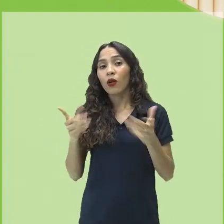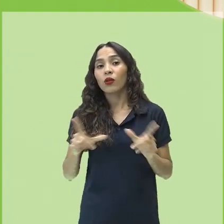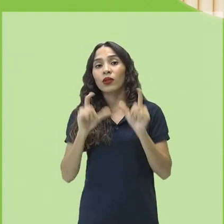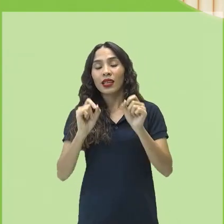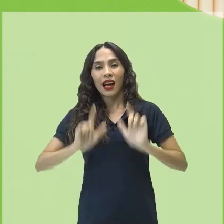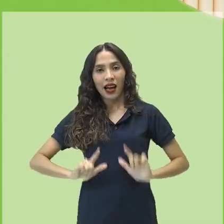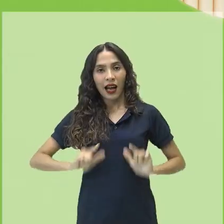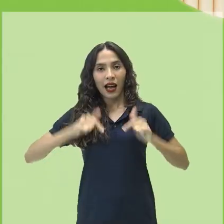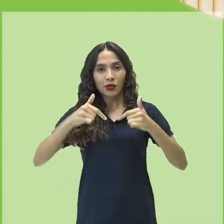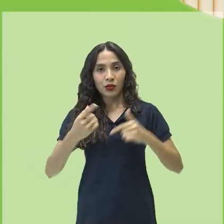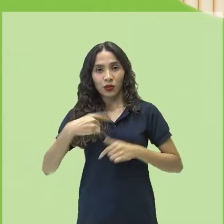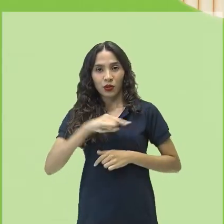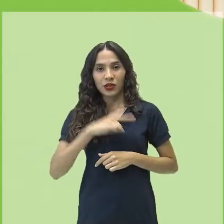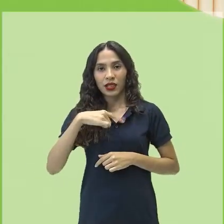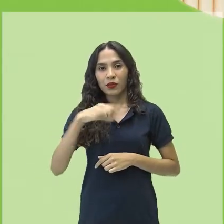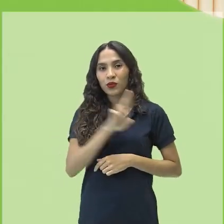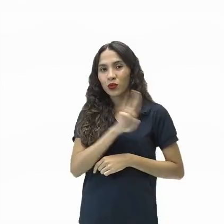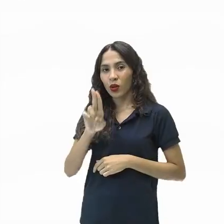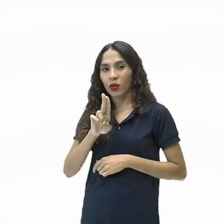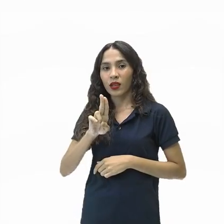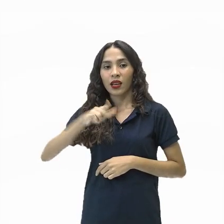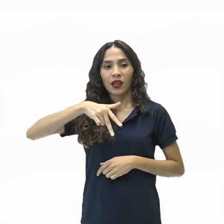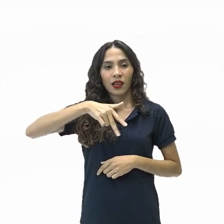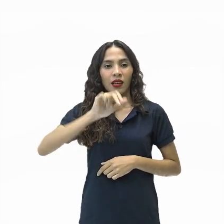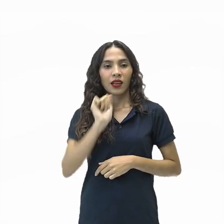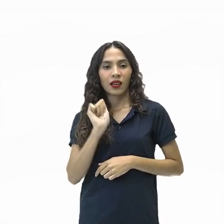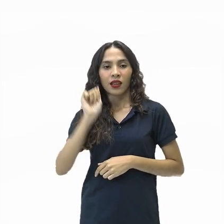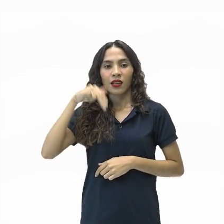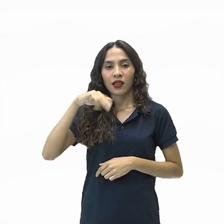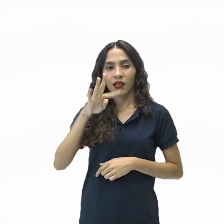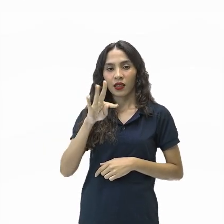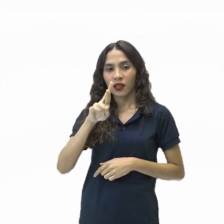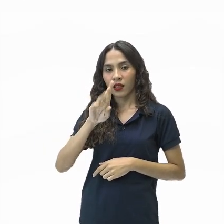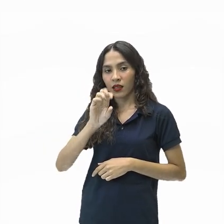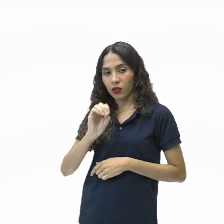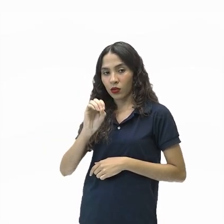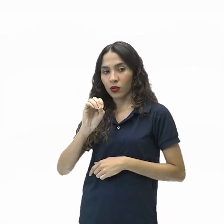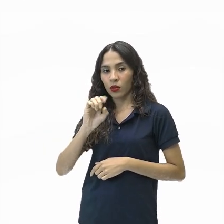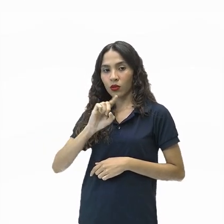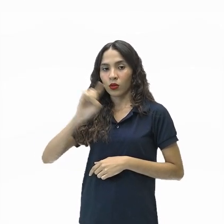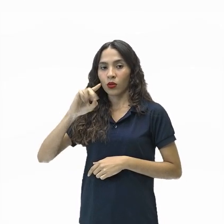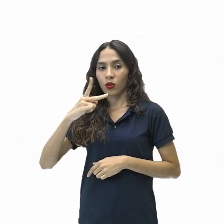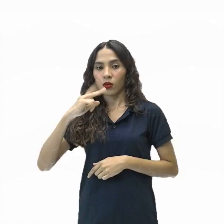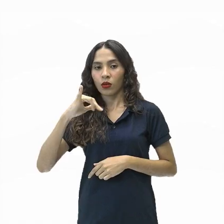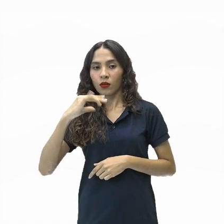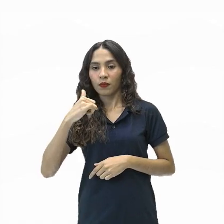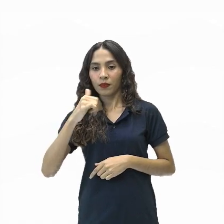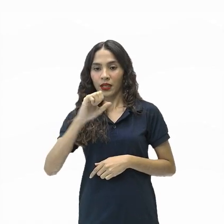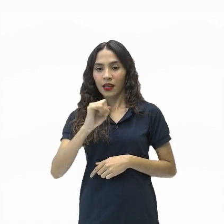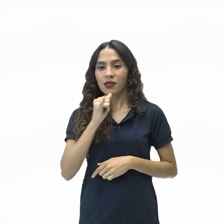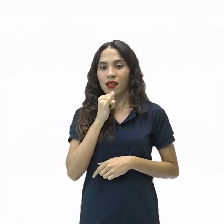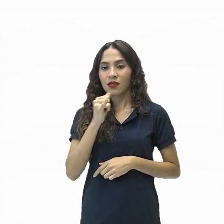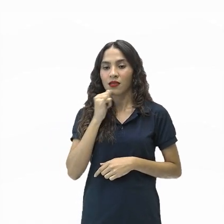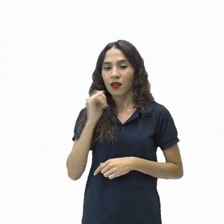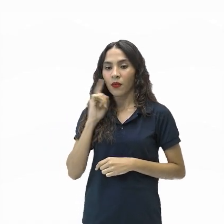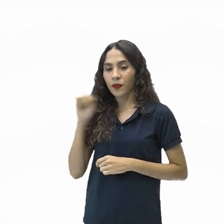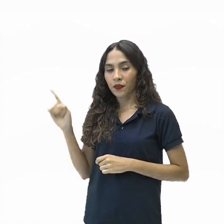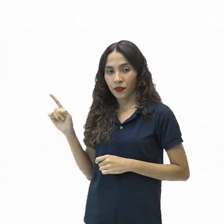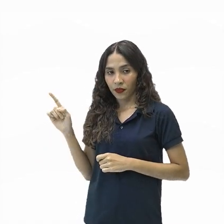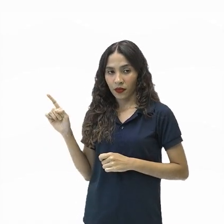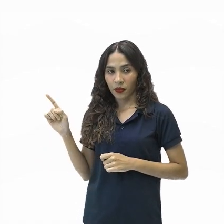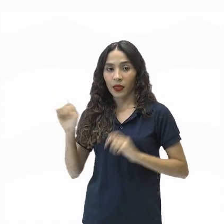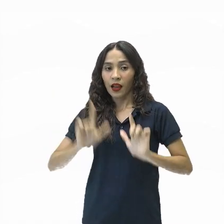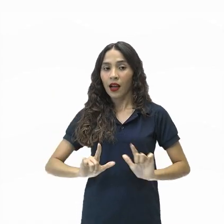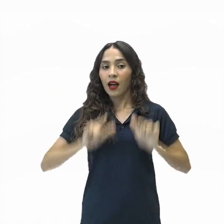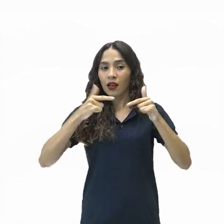essas ações que a gente chama de antrópicas. Olha só, essas ações se referem às